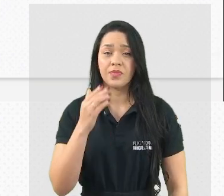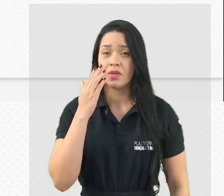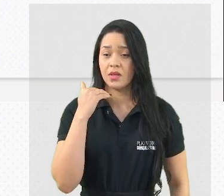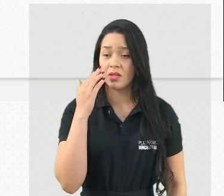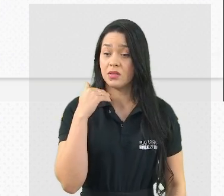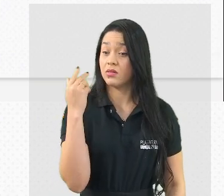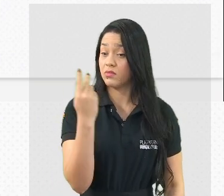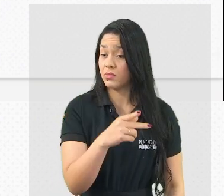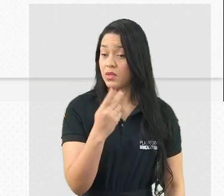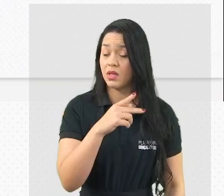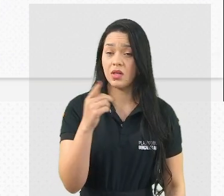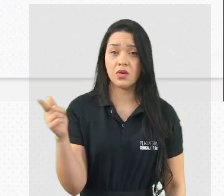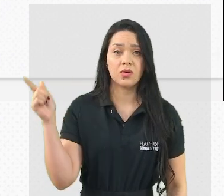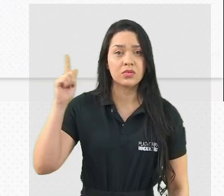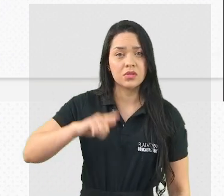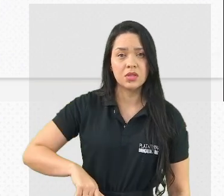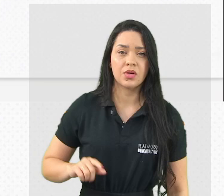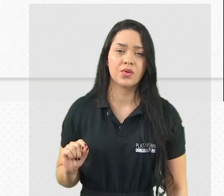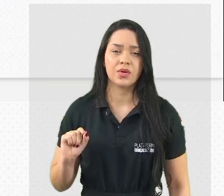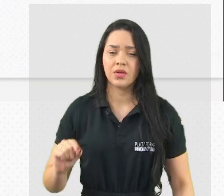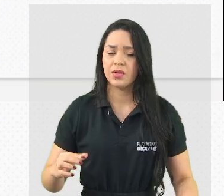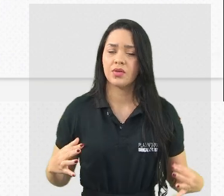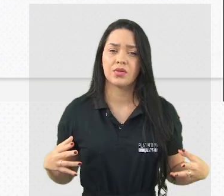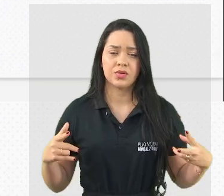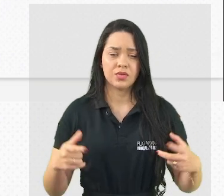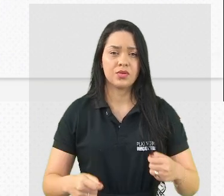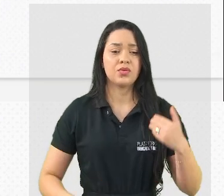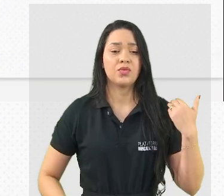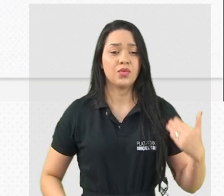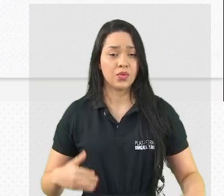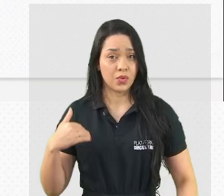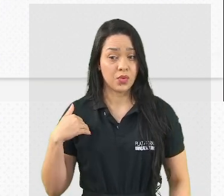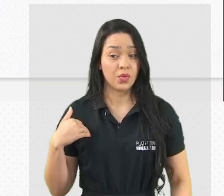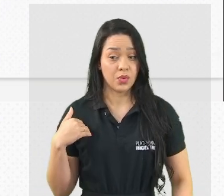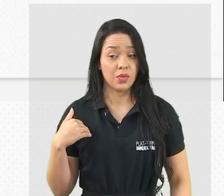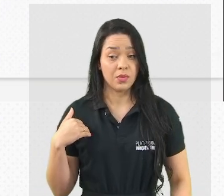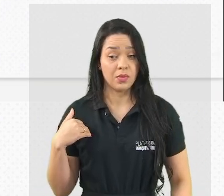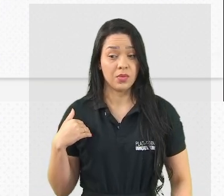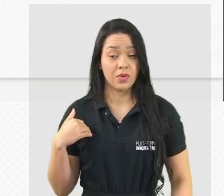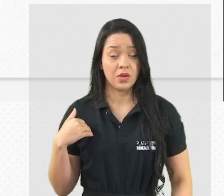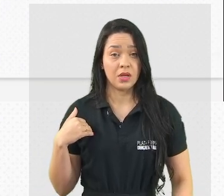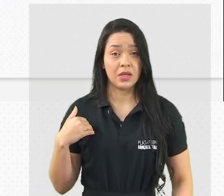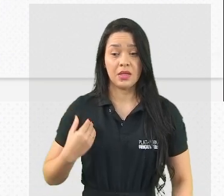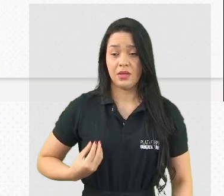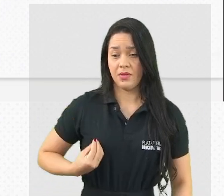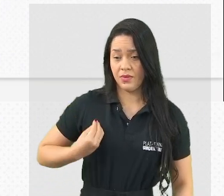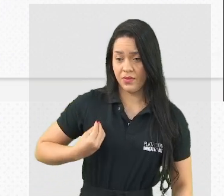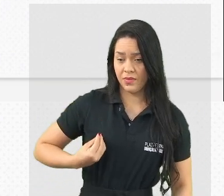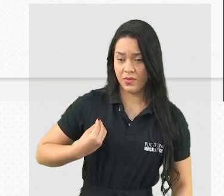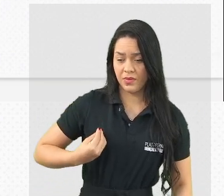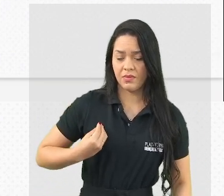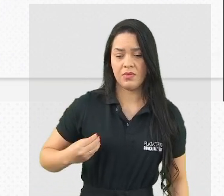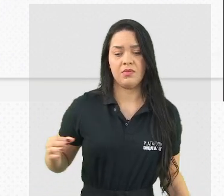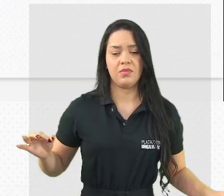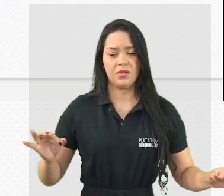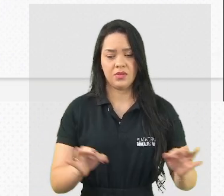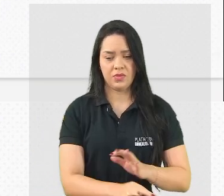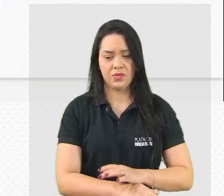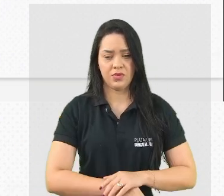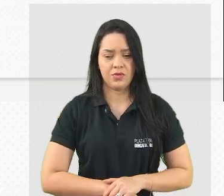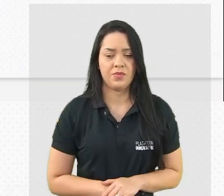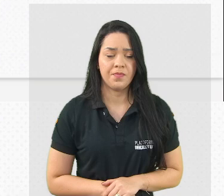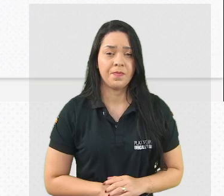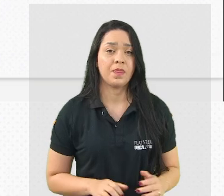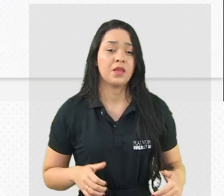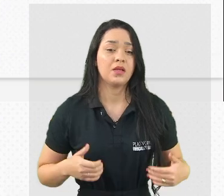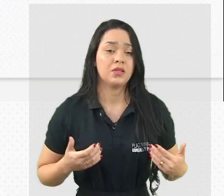alimentação, ele consiga nutrir todas as células do seu corpo para que seu organismo conviva a sua plenitude.